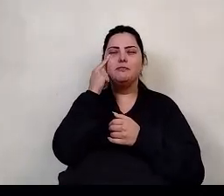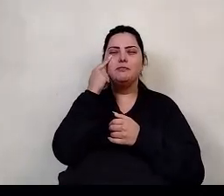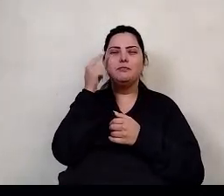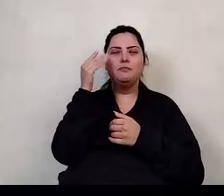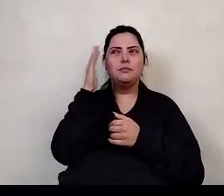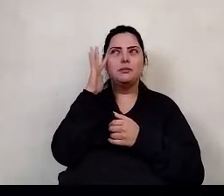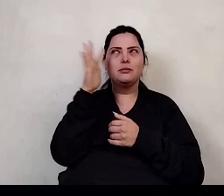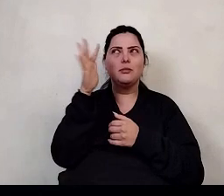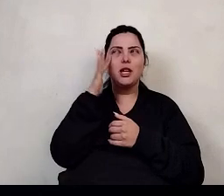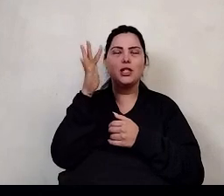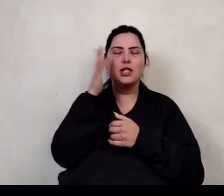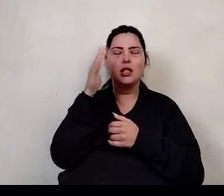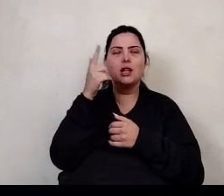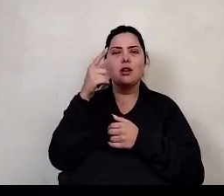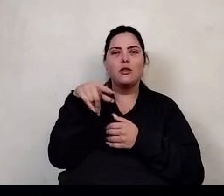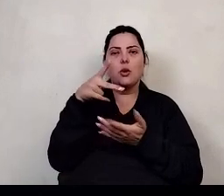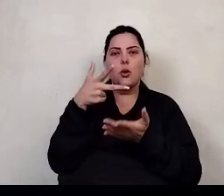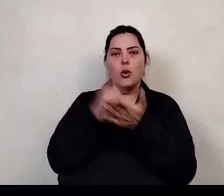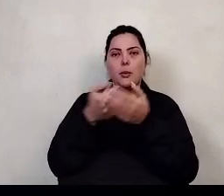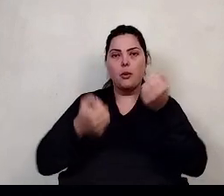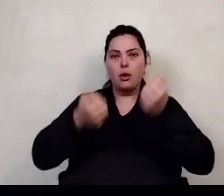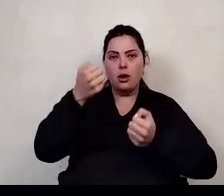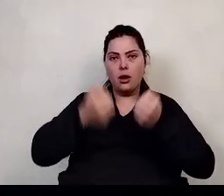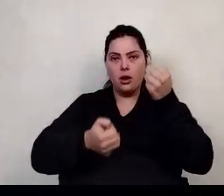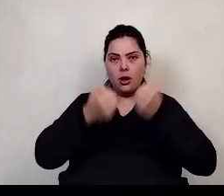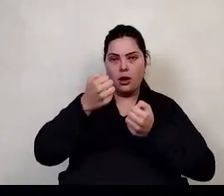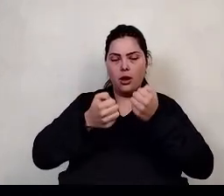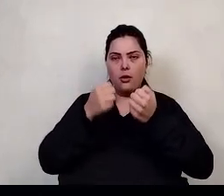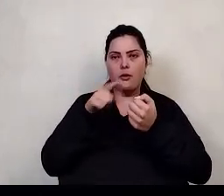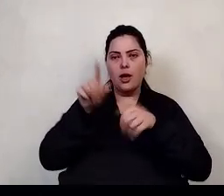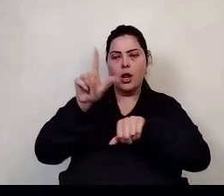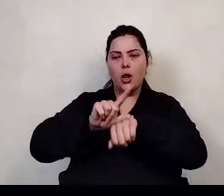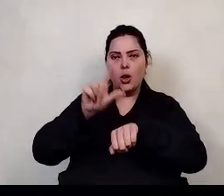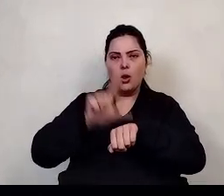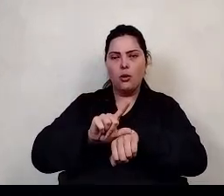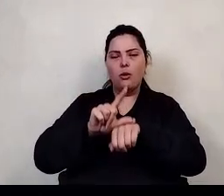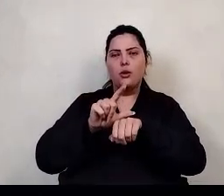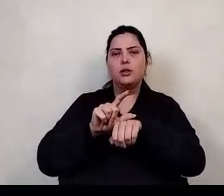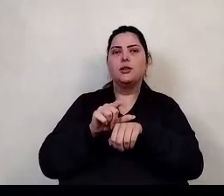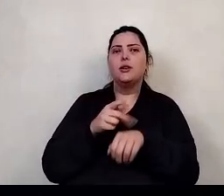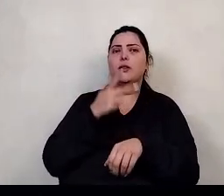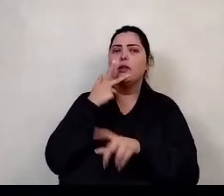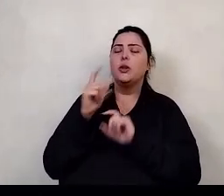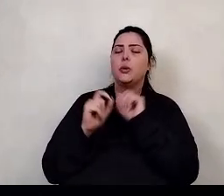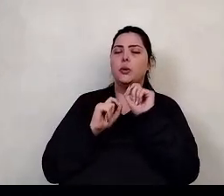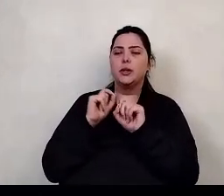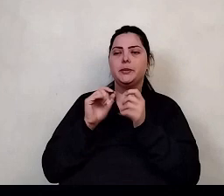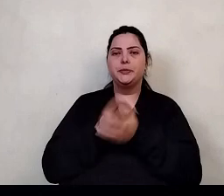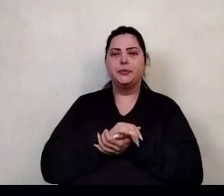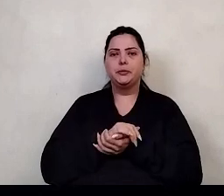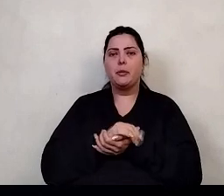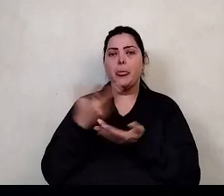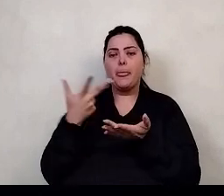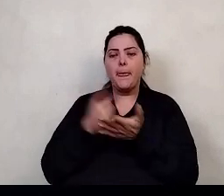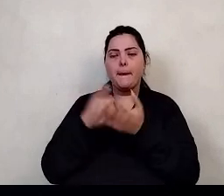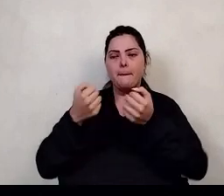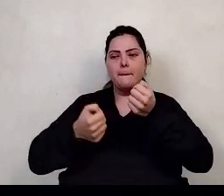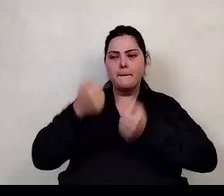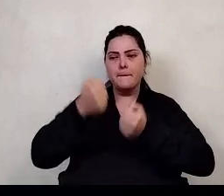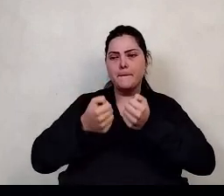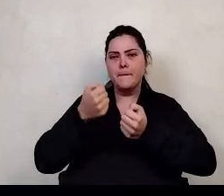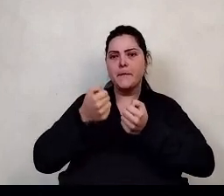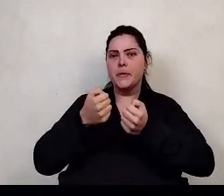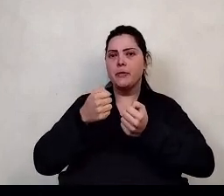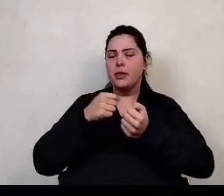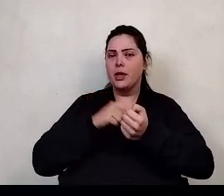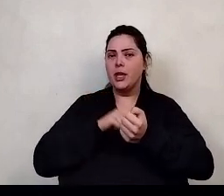Imagine que vocês vão comprar um carro, certo? Vocês vão na concessionária, vocês chegam lá para o vendedor e dizem assim, ó, vou comprar um carro, esse carro tem